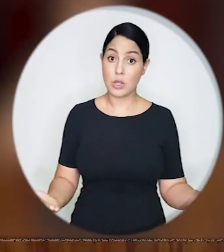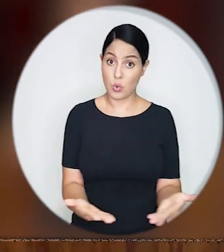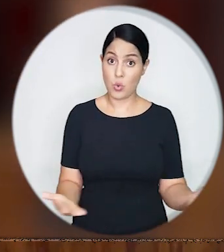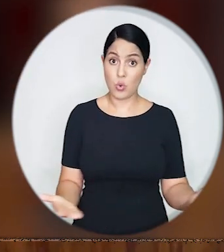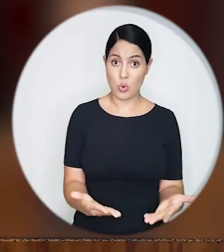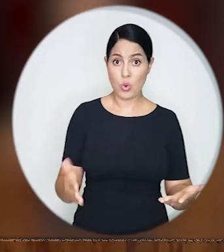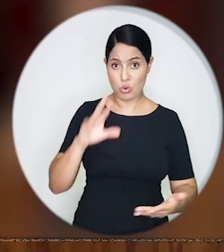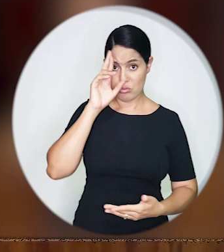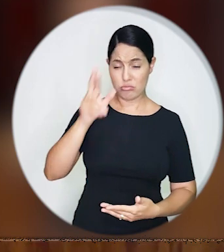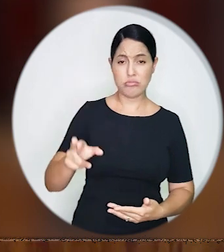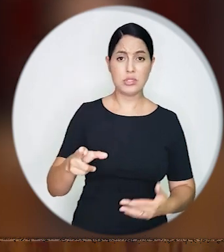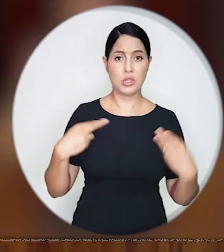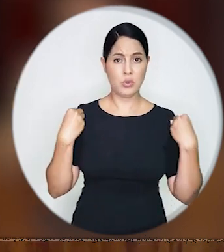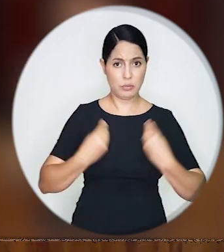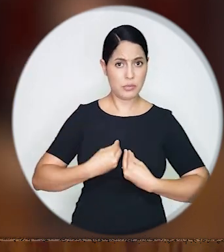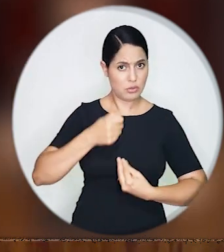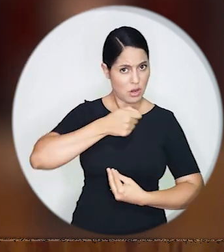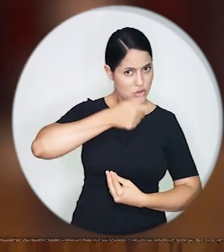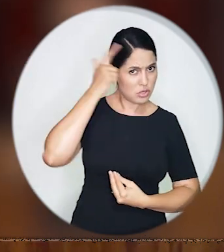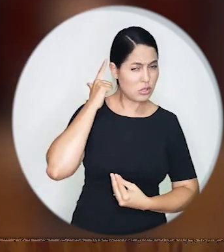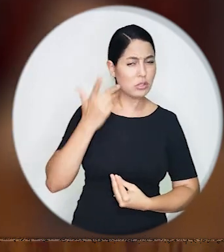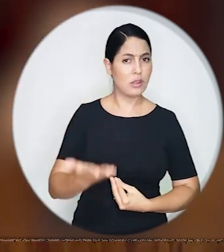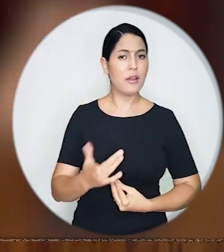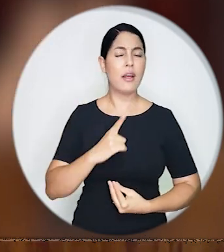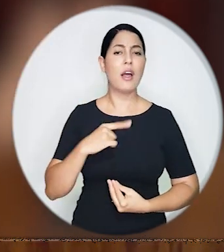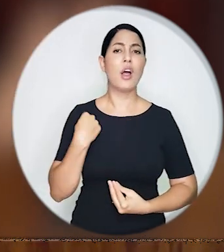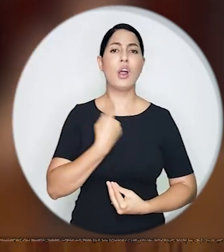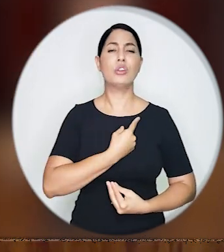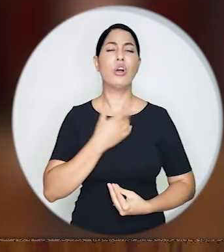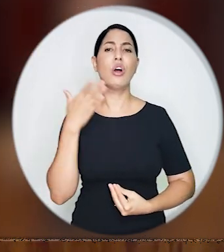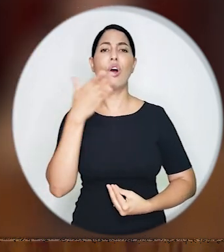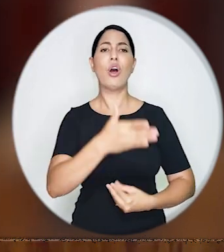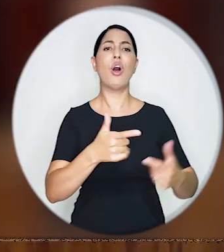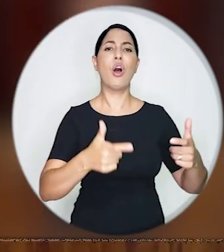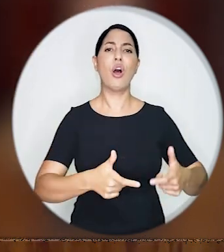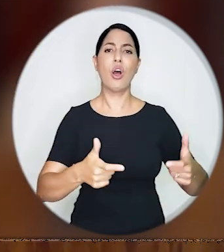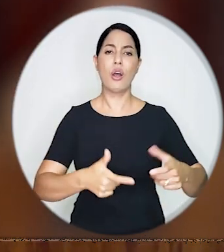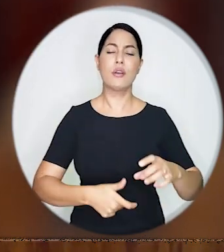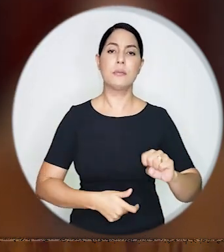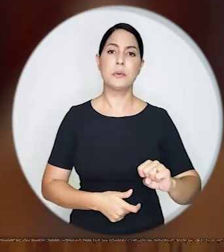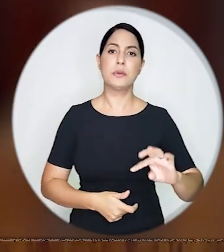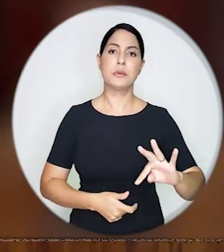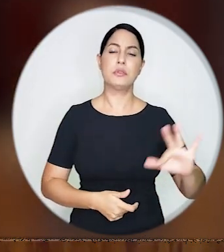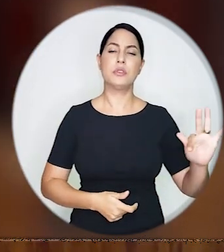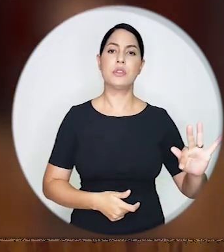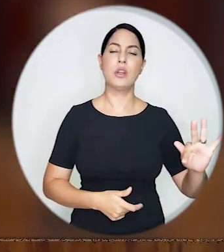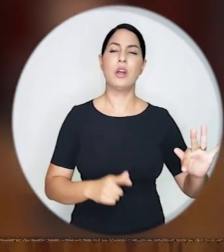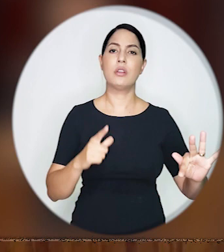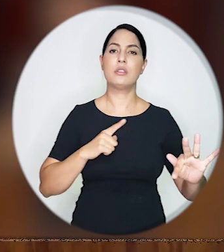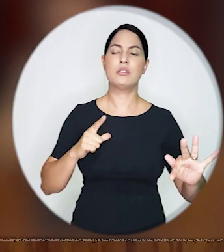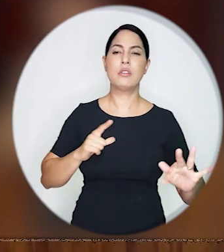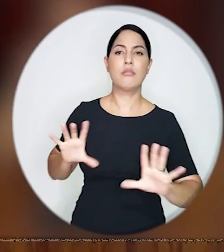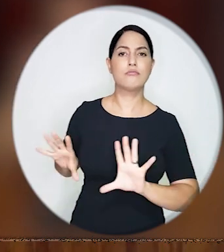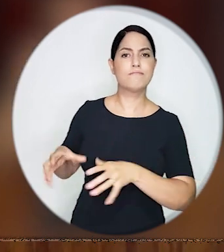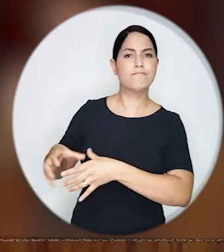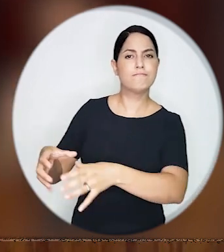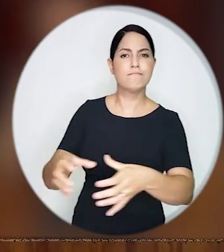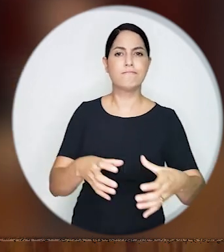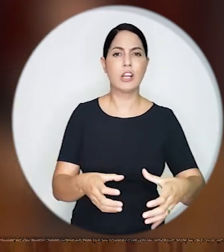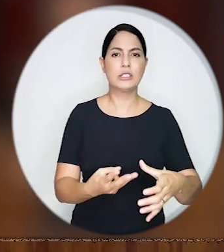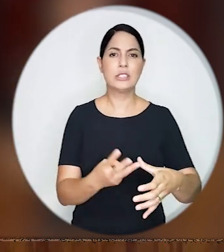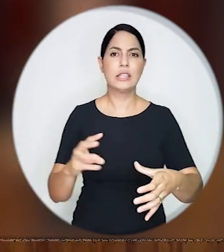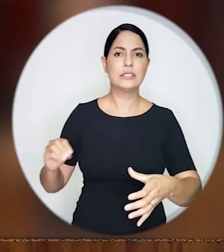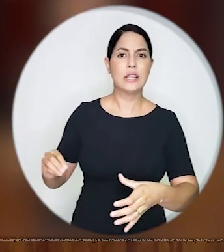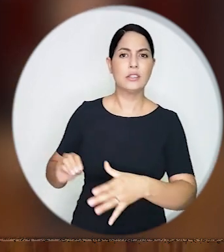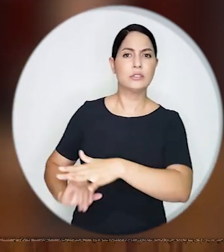Hoje, excelentíssimo ministro Alexandre de Moraes, a Ordem dos Advogados do Brasil levou ao plenário do Supremo Tribunal Federal uma manifestação